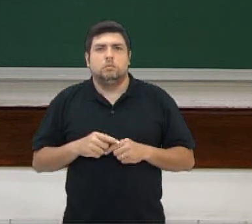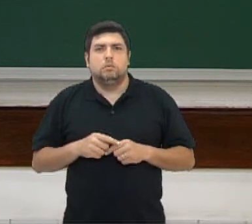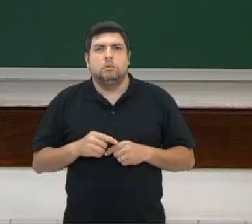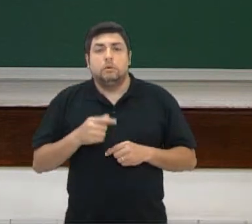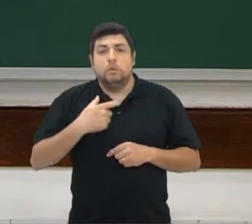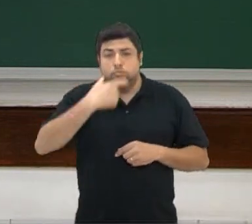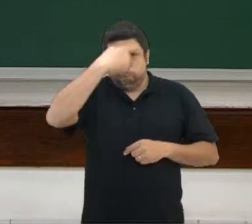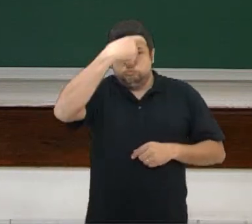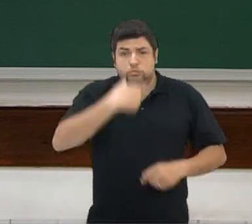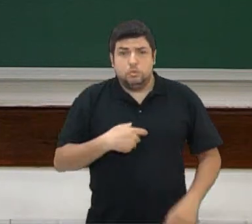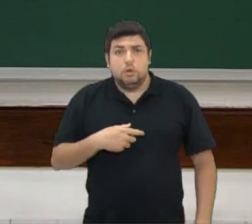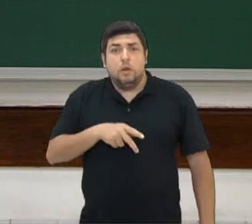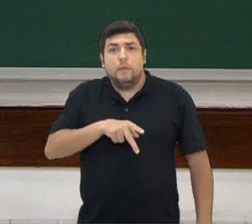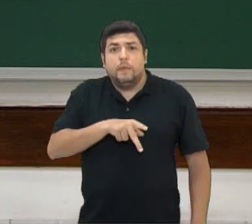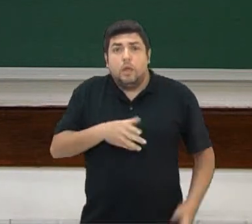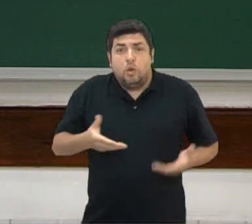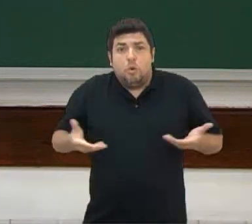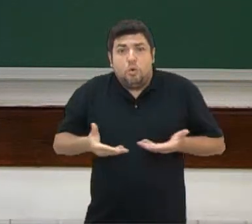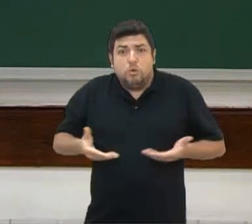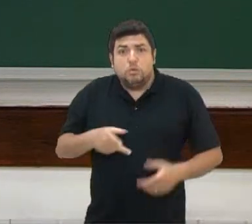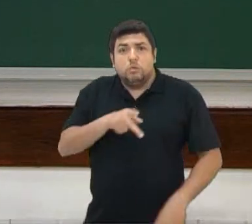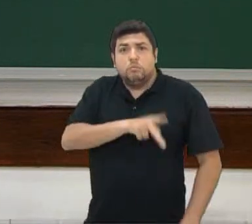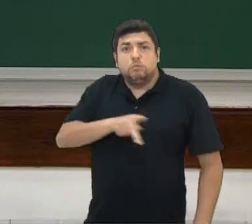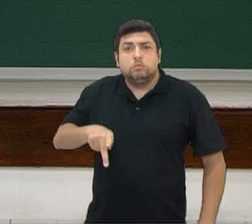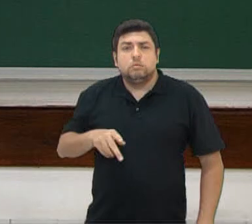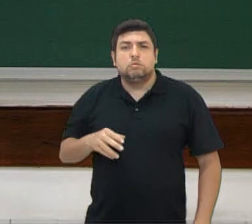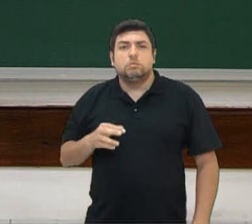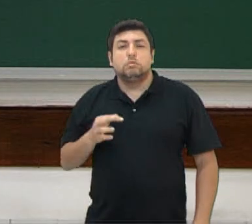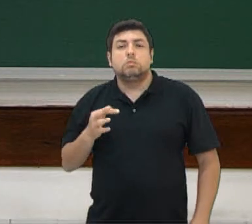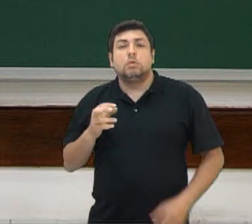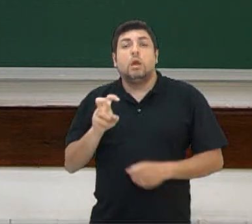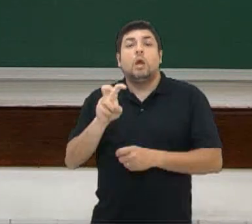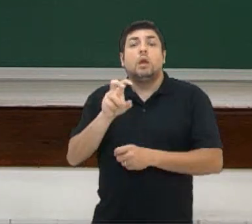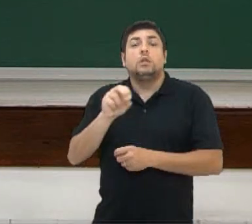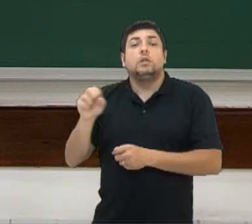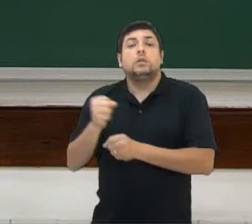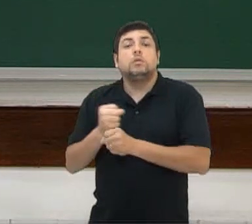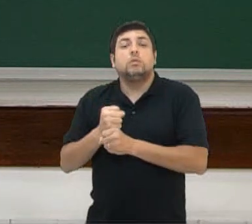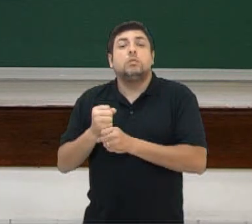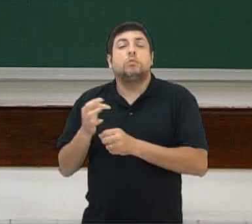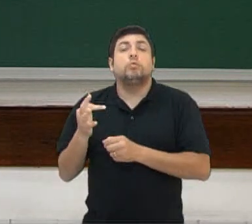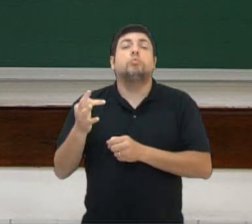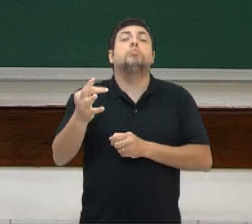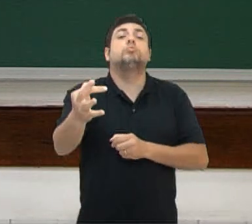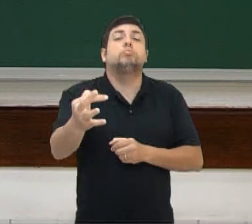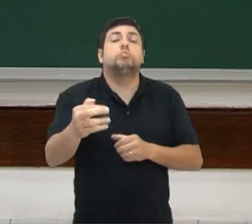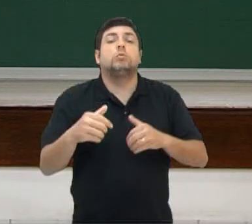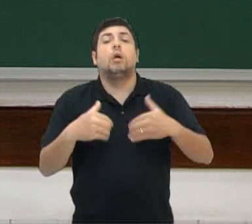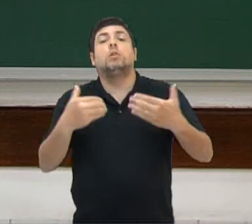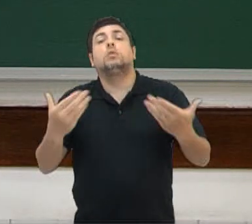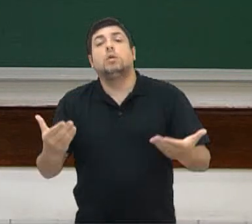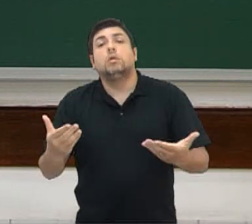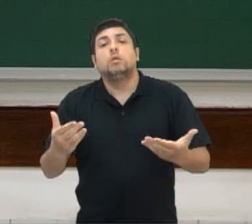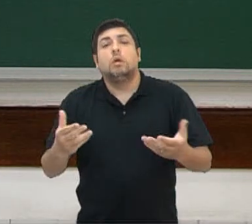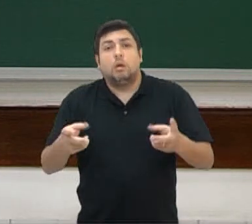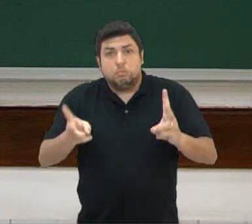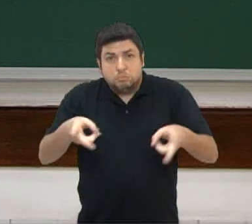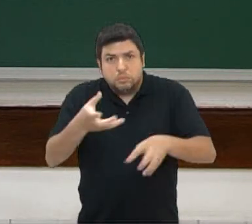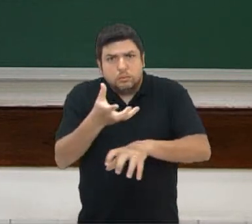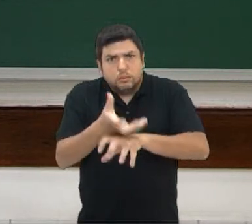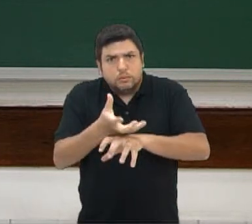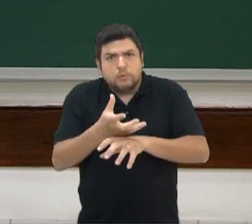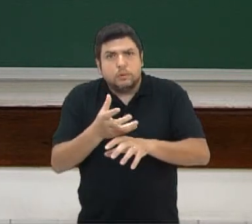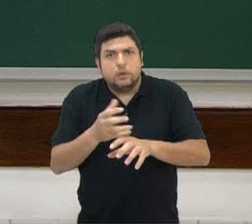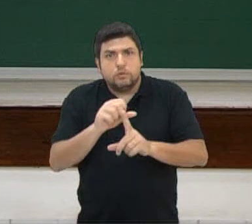500 anos vai ter sociologia, mas eu vou estar dando aula para vocês? A instituição, educação, ela vai permanecer.